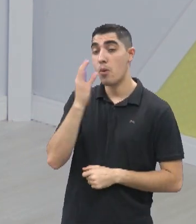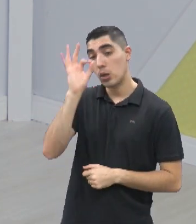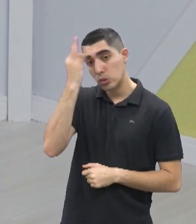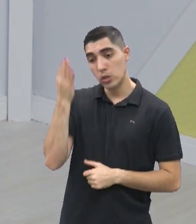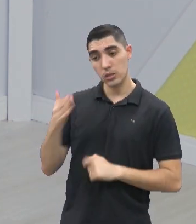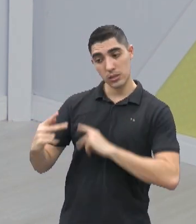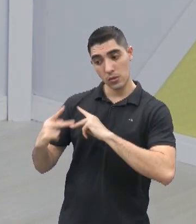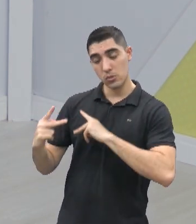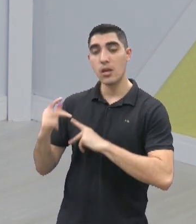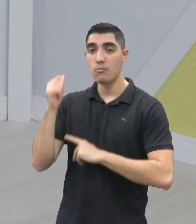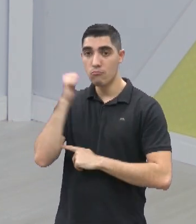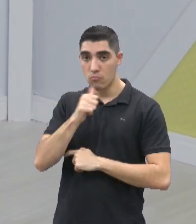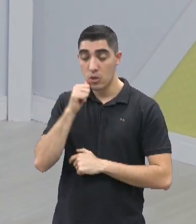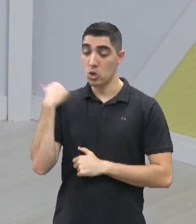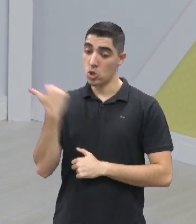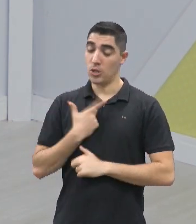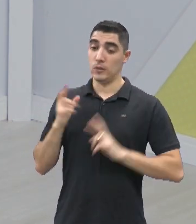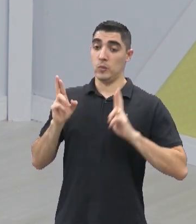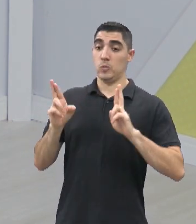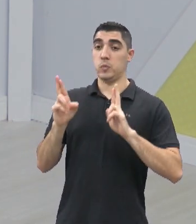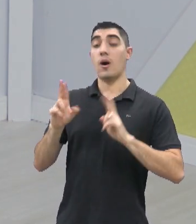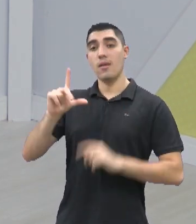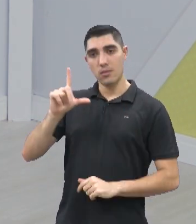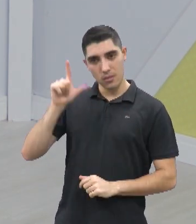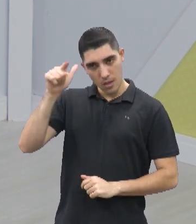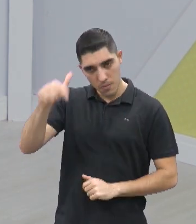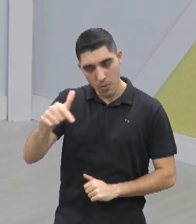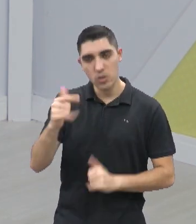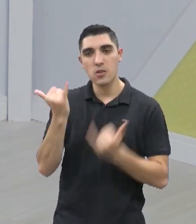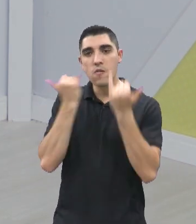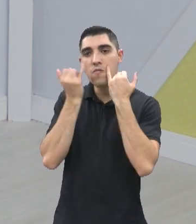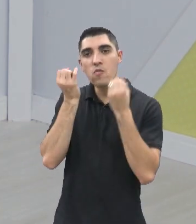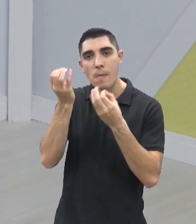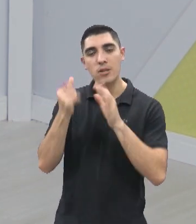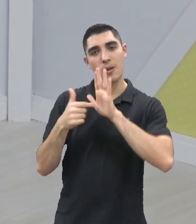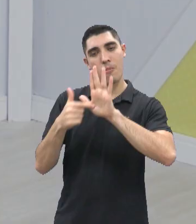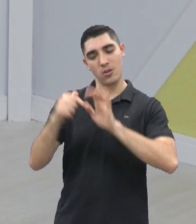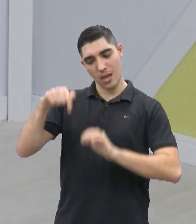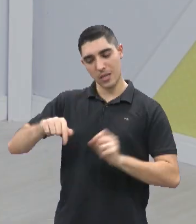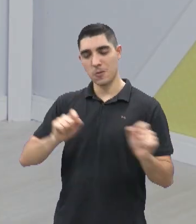José Futsal. Estaremos na torcida e, claro, a gente vai trazer todas as informações para vocês aqui dentro do Hora do Esporte.